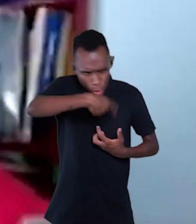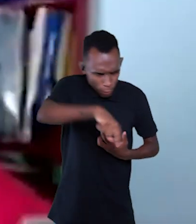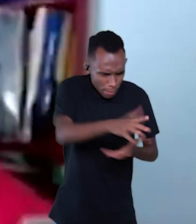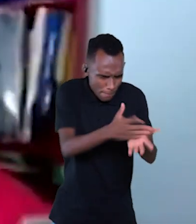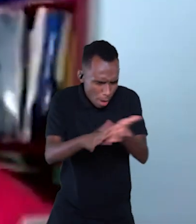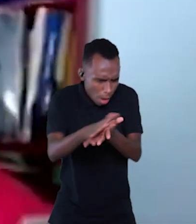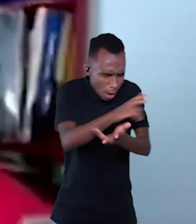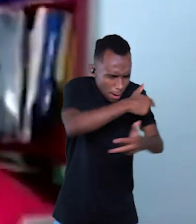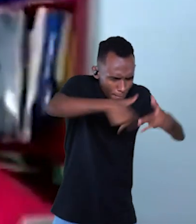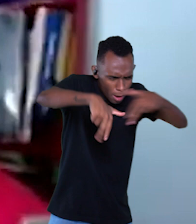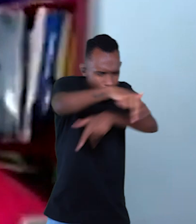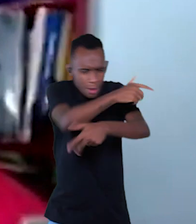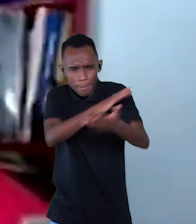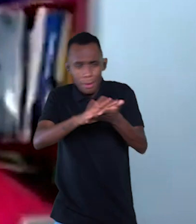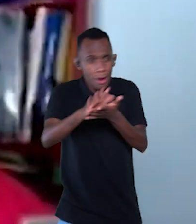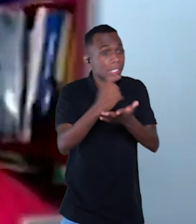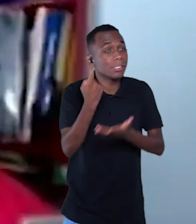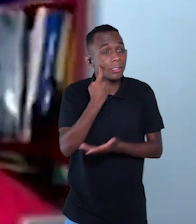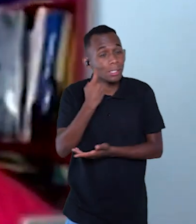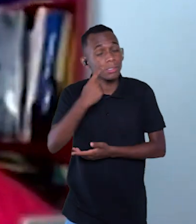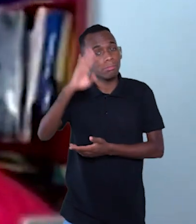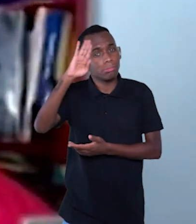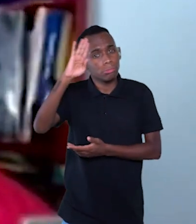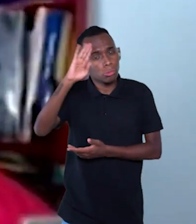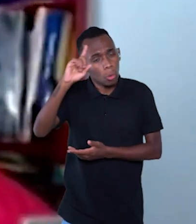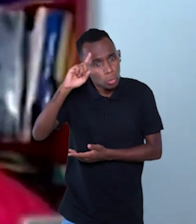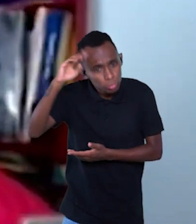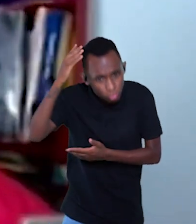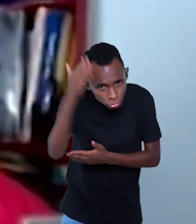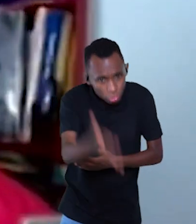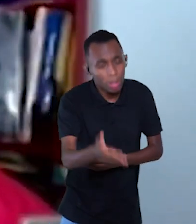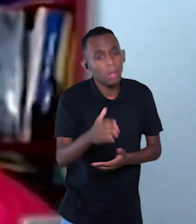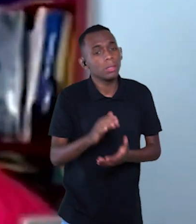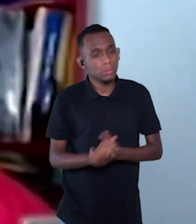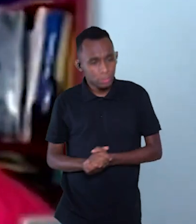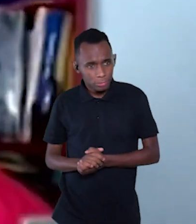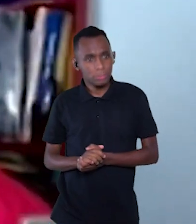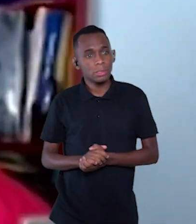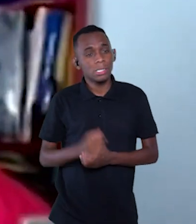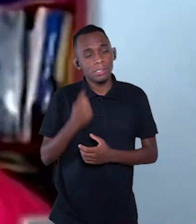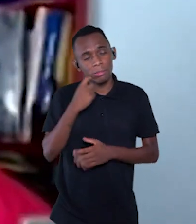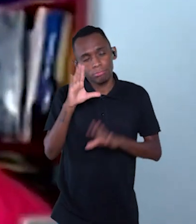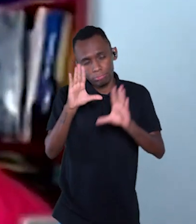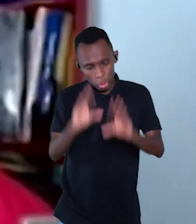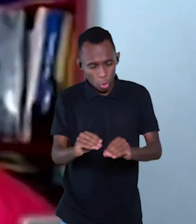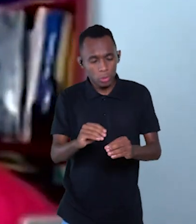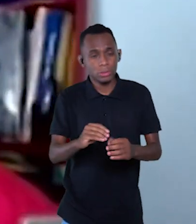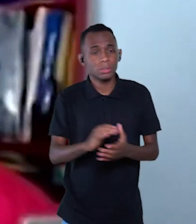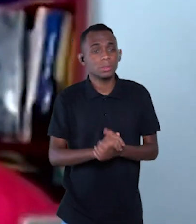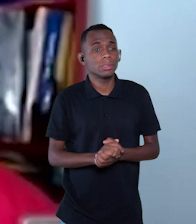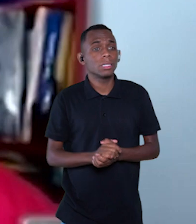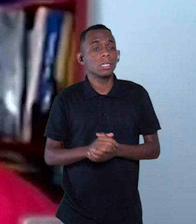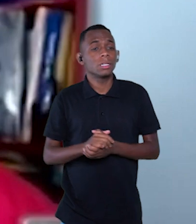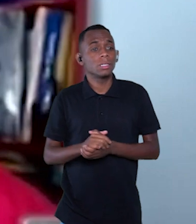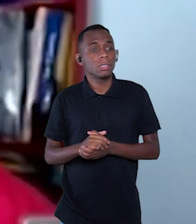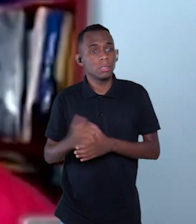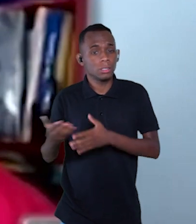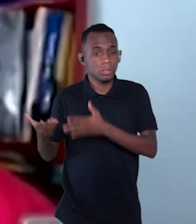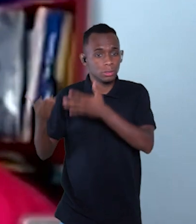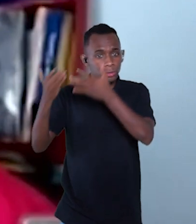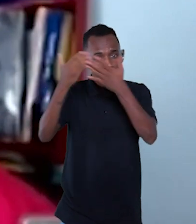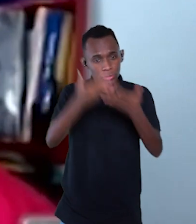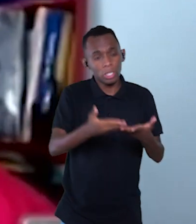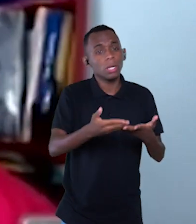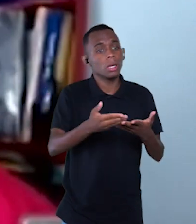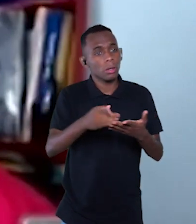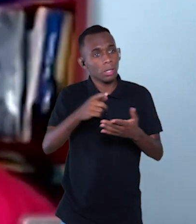roda de samba, vou cantar. A gente tem uma roda de samba toda sexta-feira ali no Três Pretos, né? Sexta-noite. Por mais que eu E é chegue lá